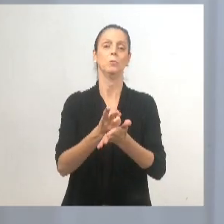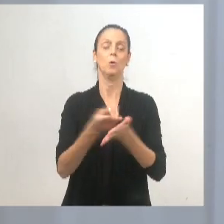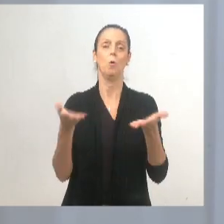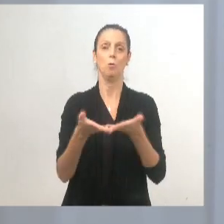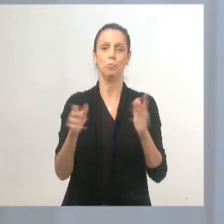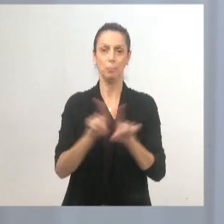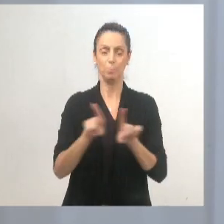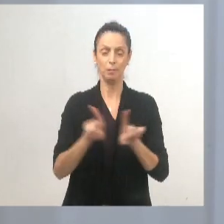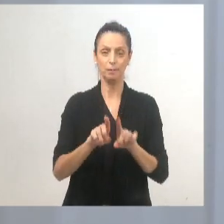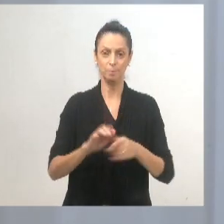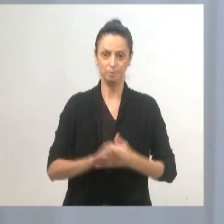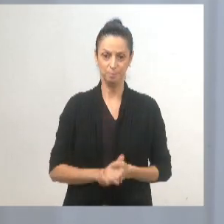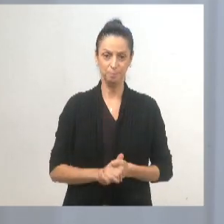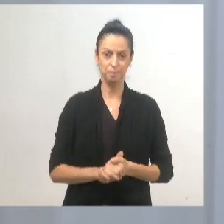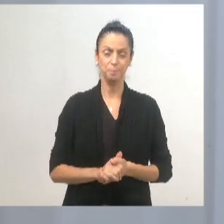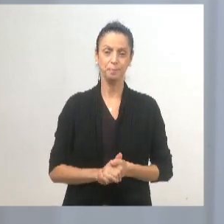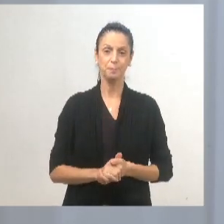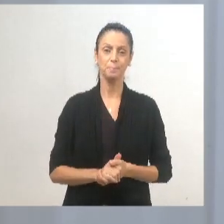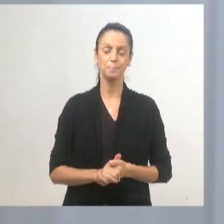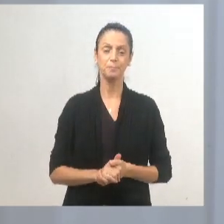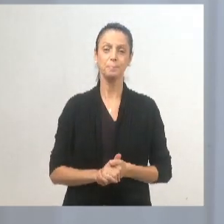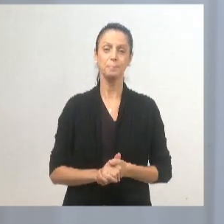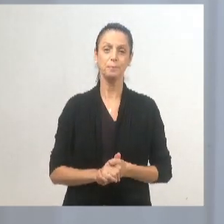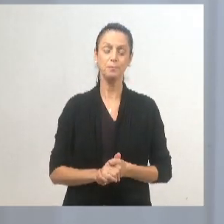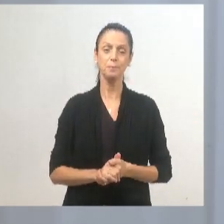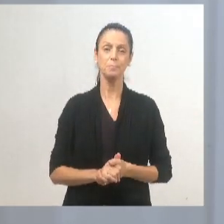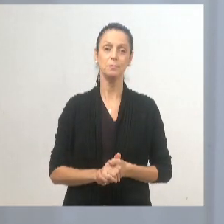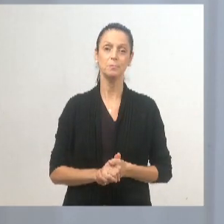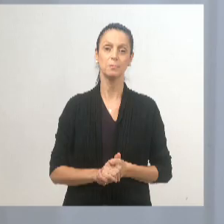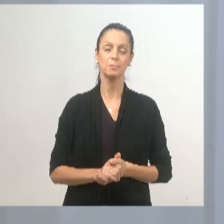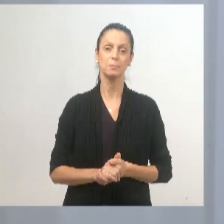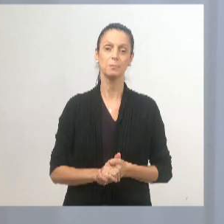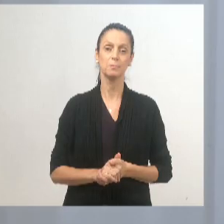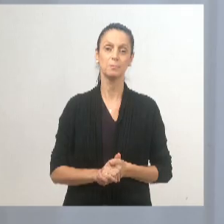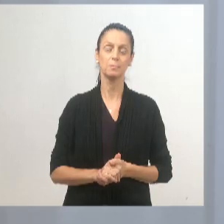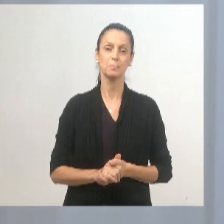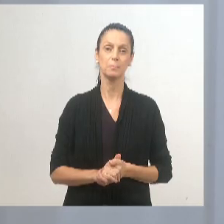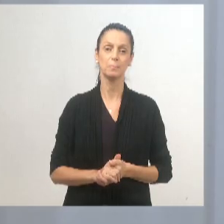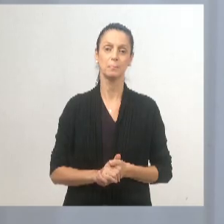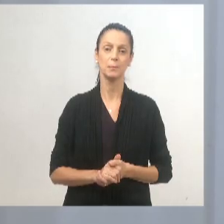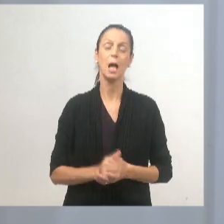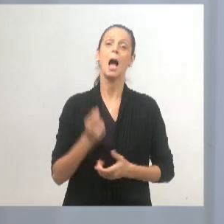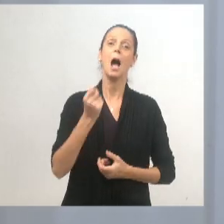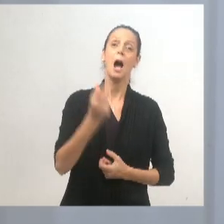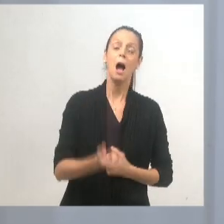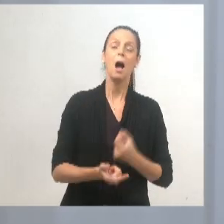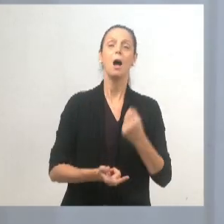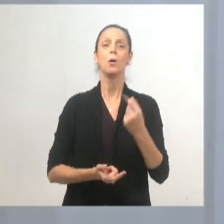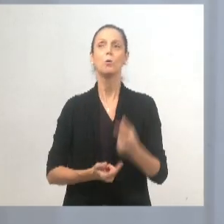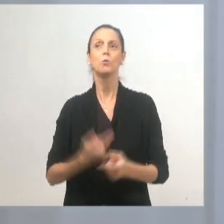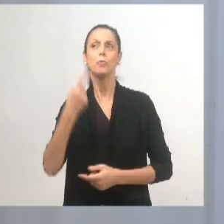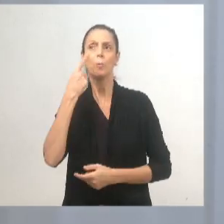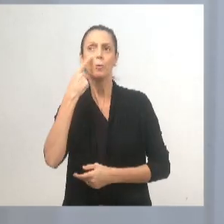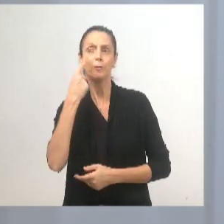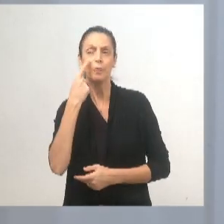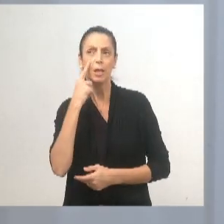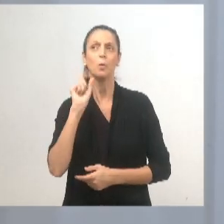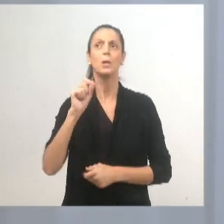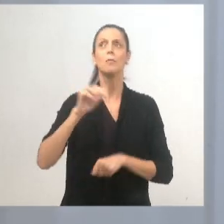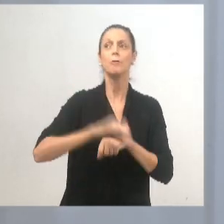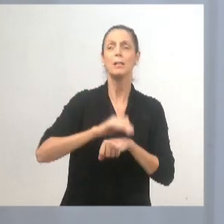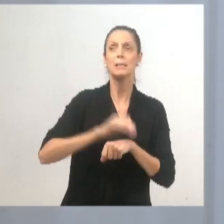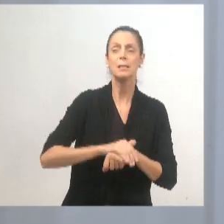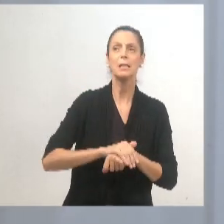hoje. Enquanto alguns ainda decidem o que vão fazer de acordo com a conveniência do